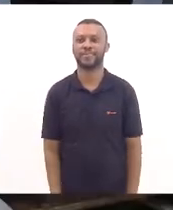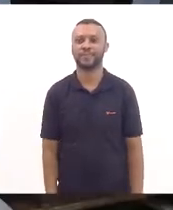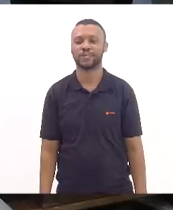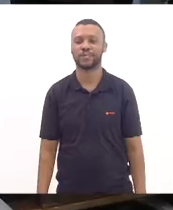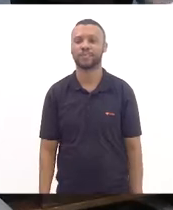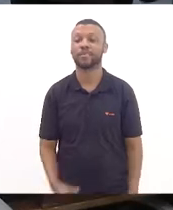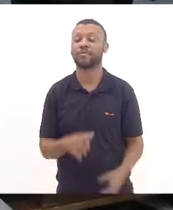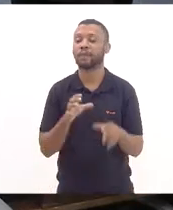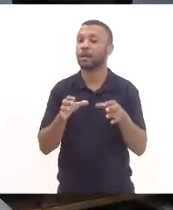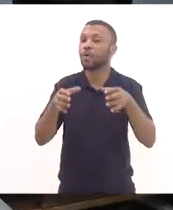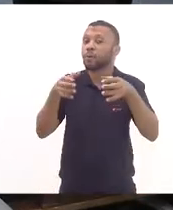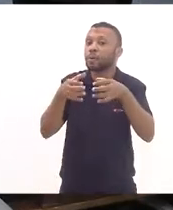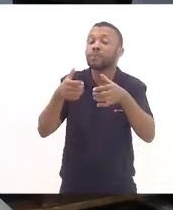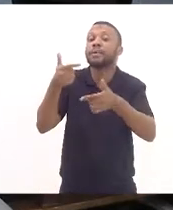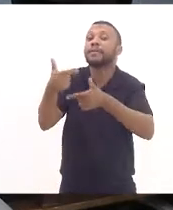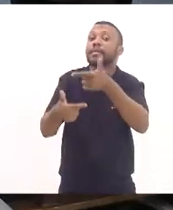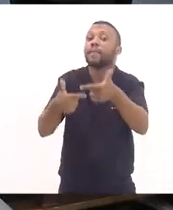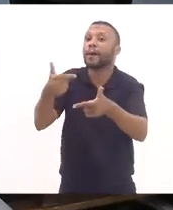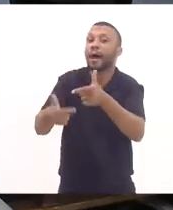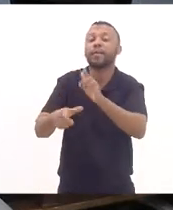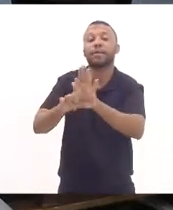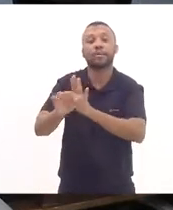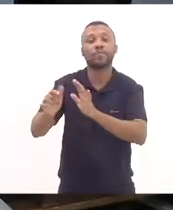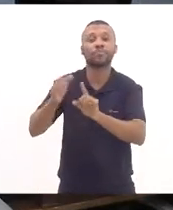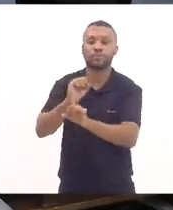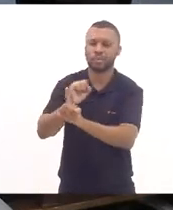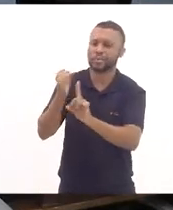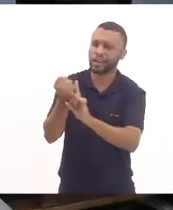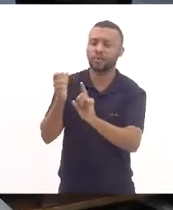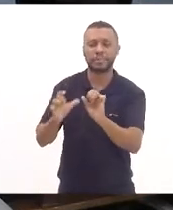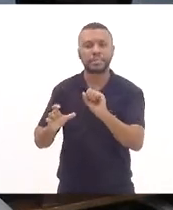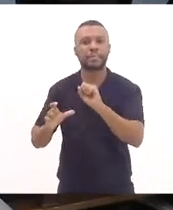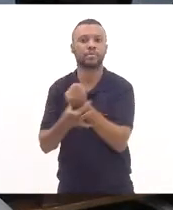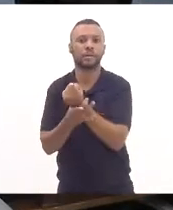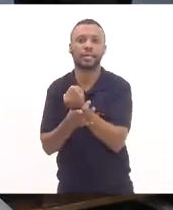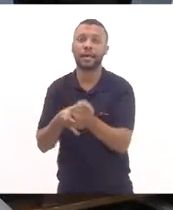Pela Comissão de Trabalho, Legislação Social e Seguridade Social,